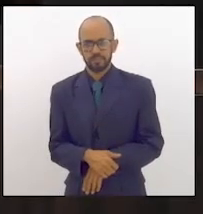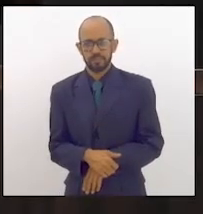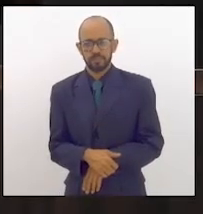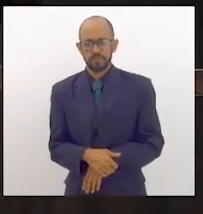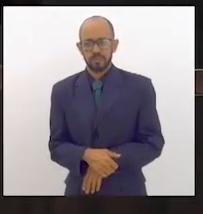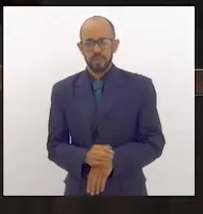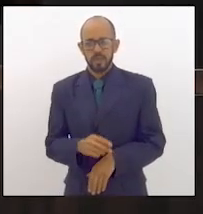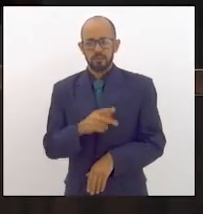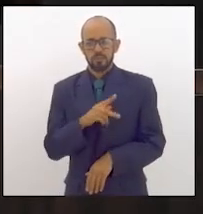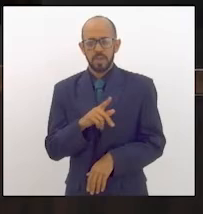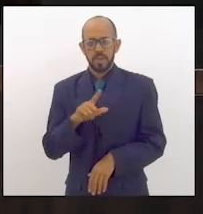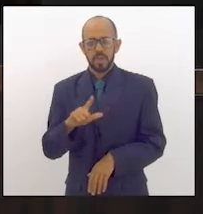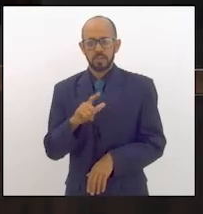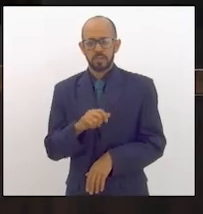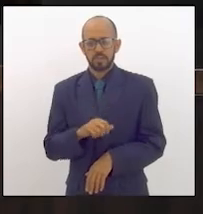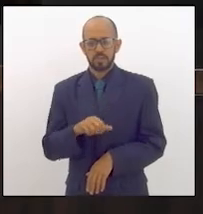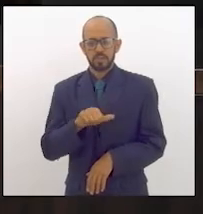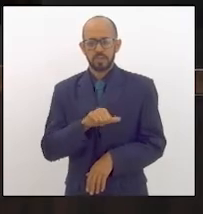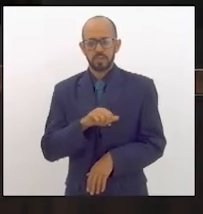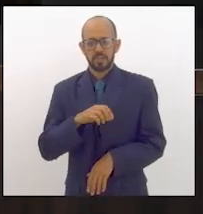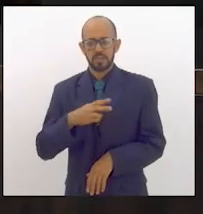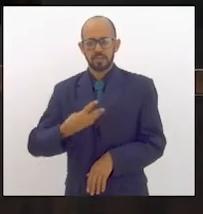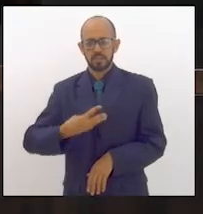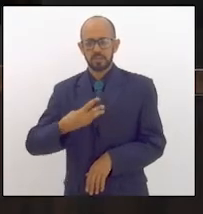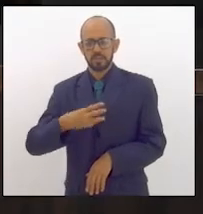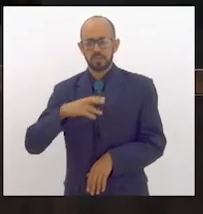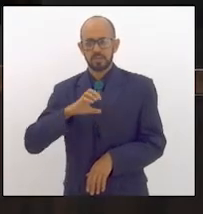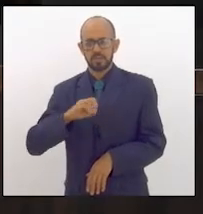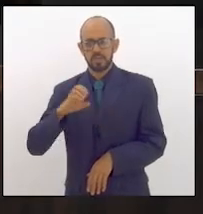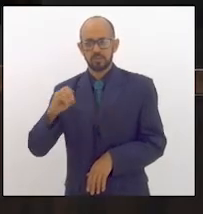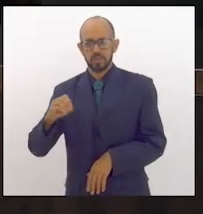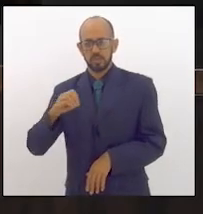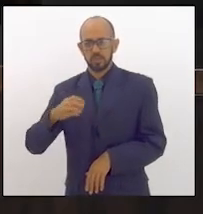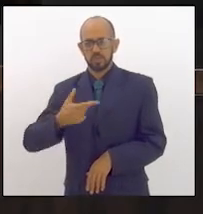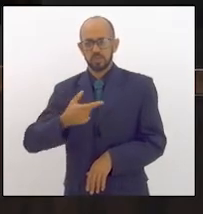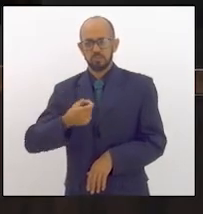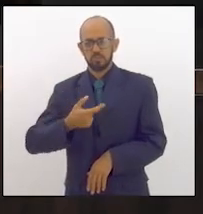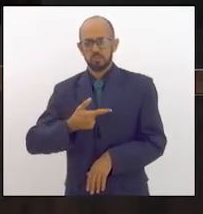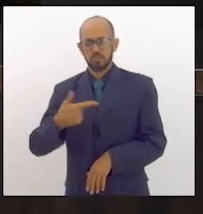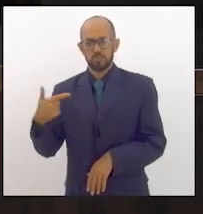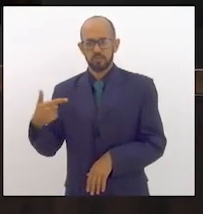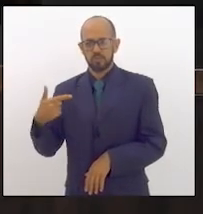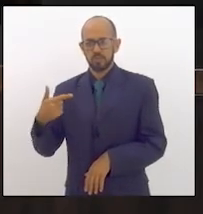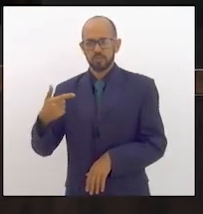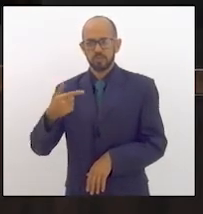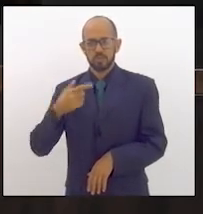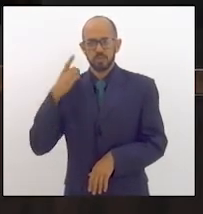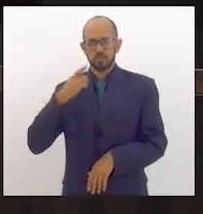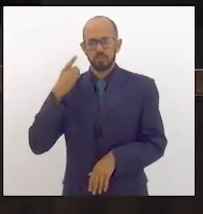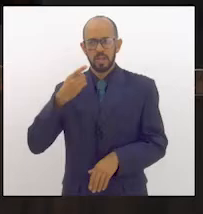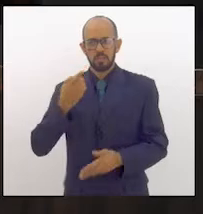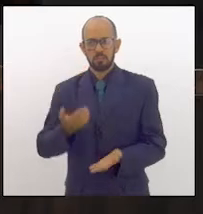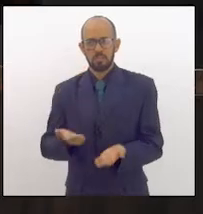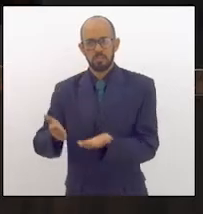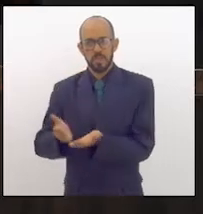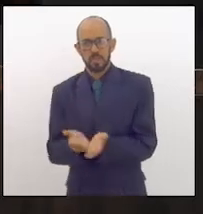o projeto a solução 1300 de 22 de autoria do deputado Beto